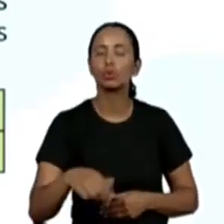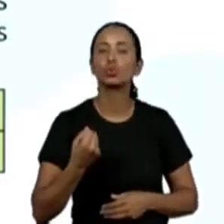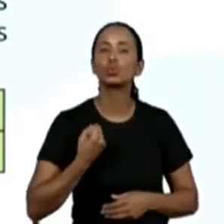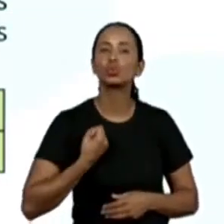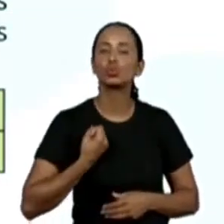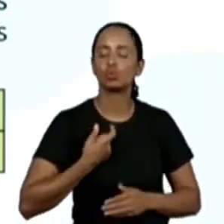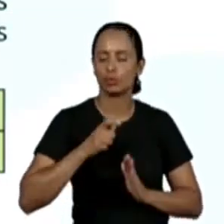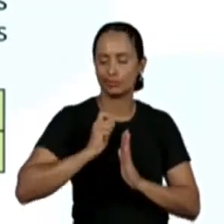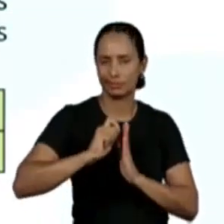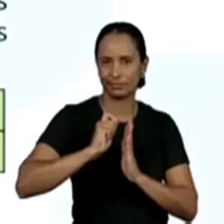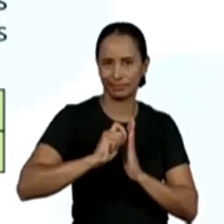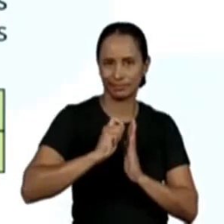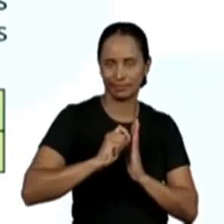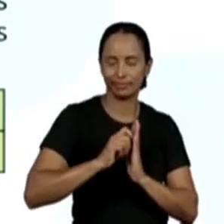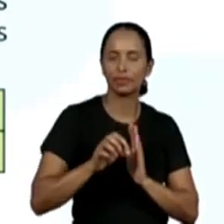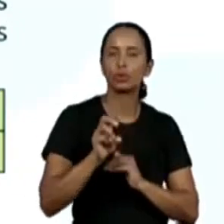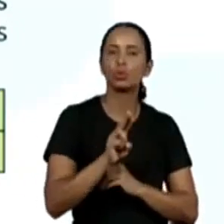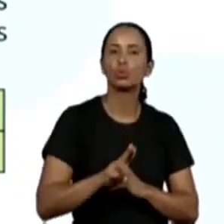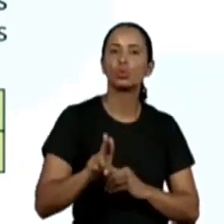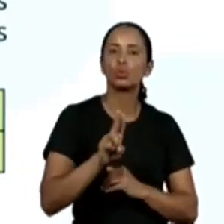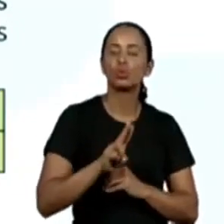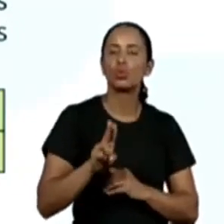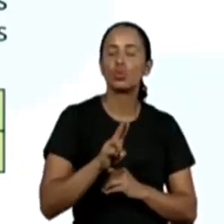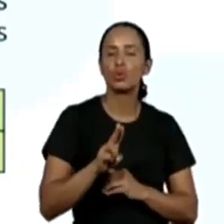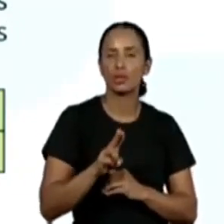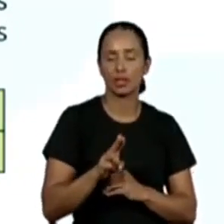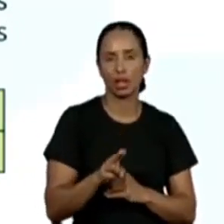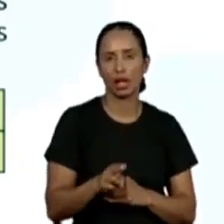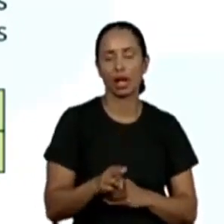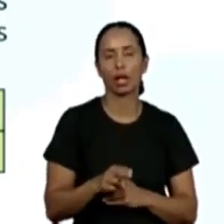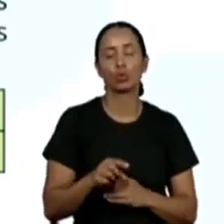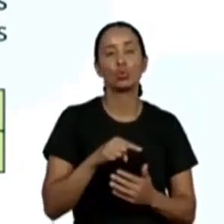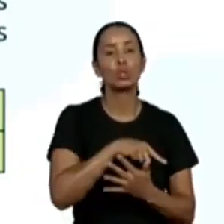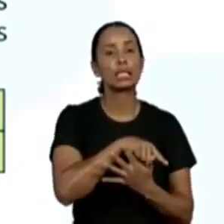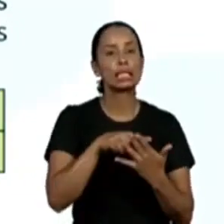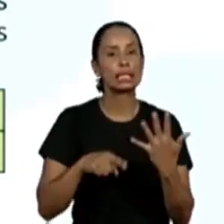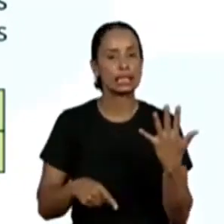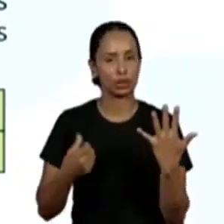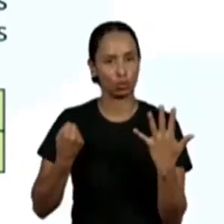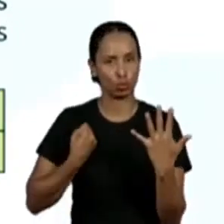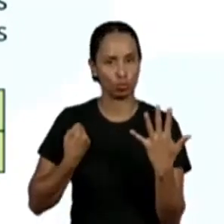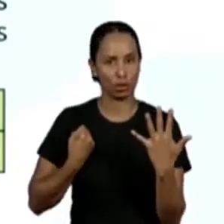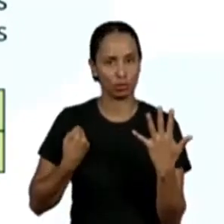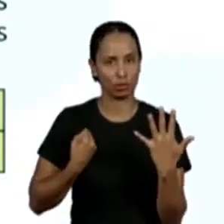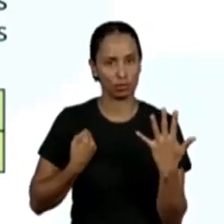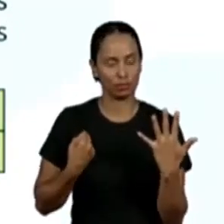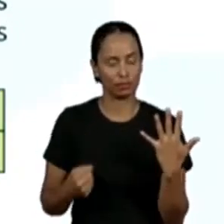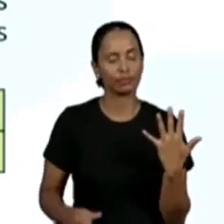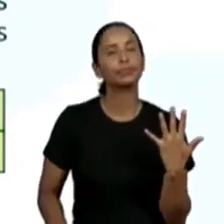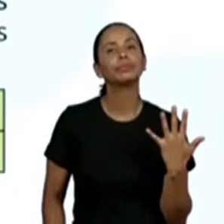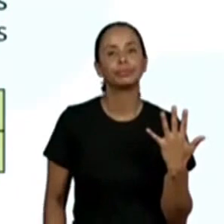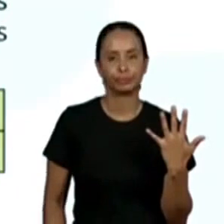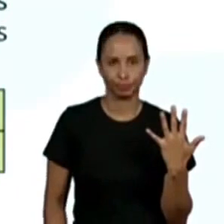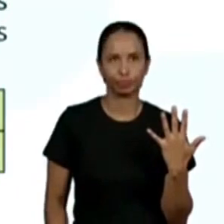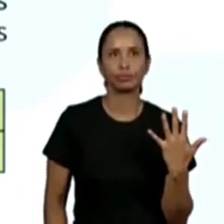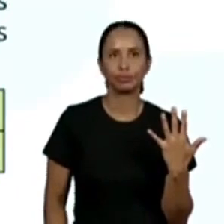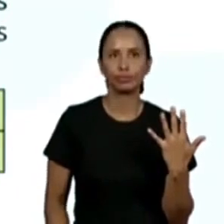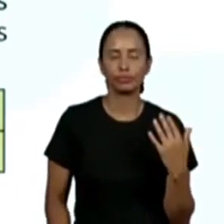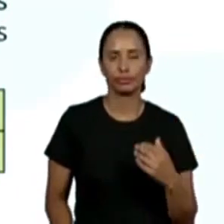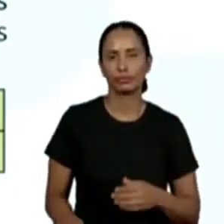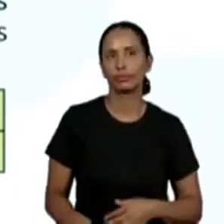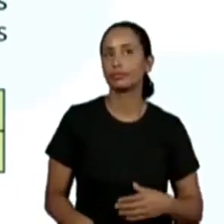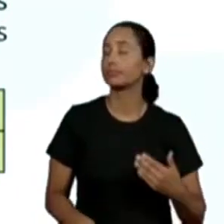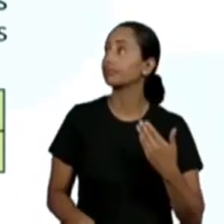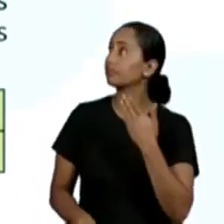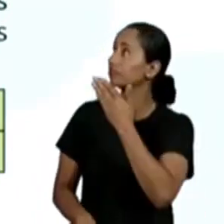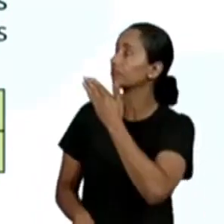números utilizando 5 algarismos. No caso aí dos apresentados acima, mas sem repeti-los.